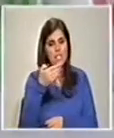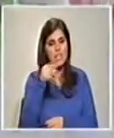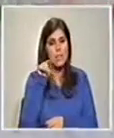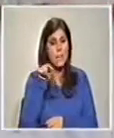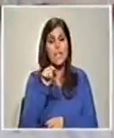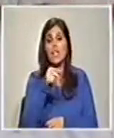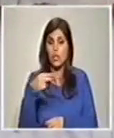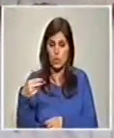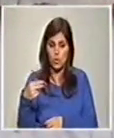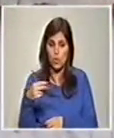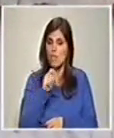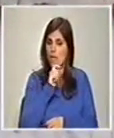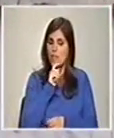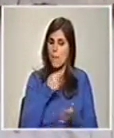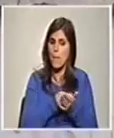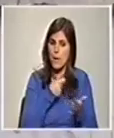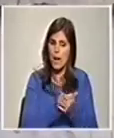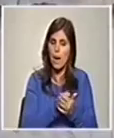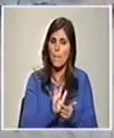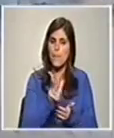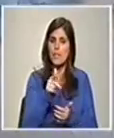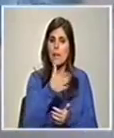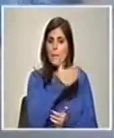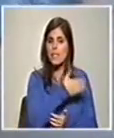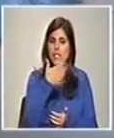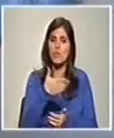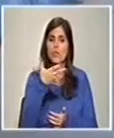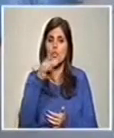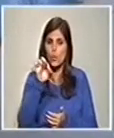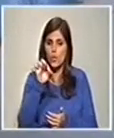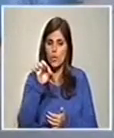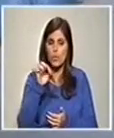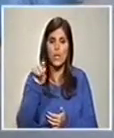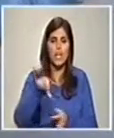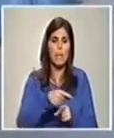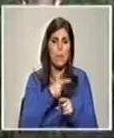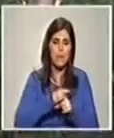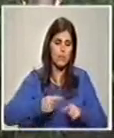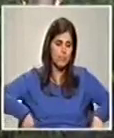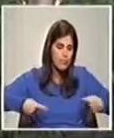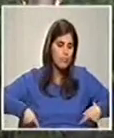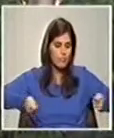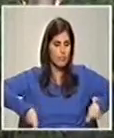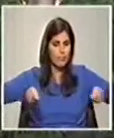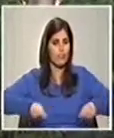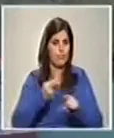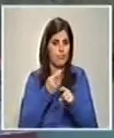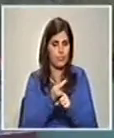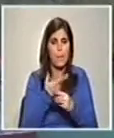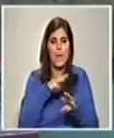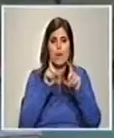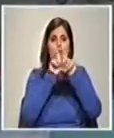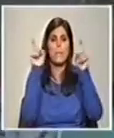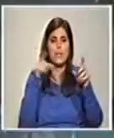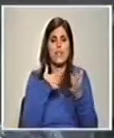euros, o suficiente para pagar 1.118 equipamentos ortopédicos ou similares. Mas numa empresa que faz da